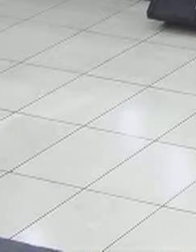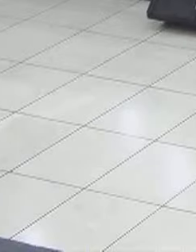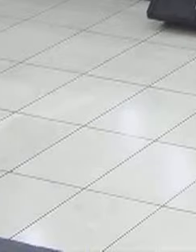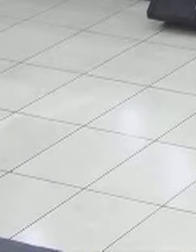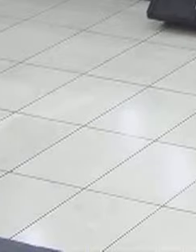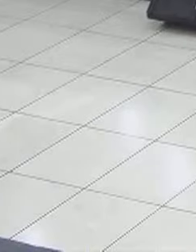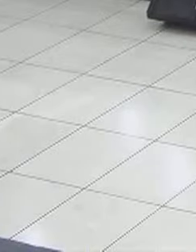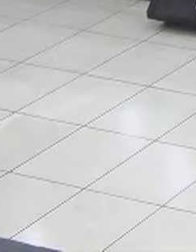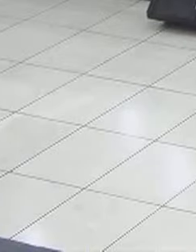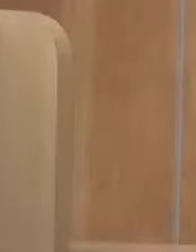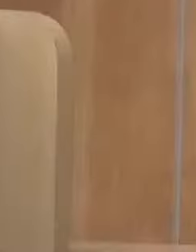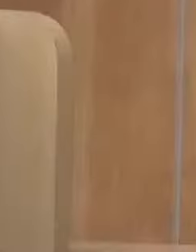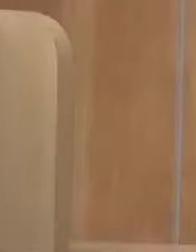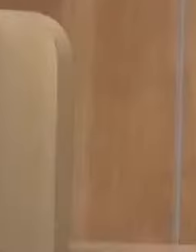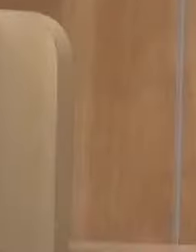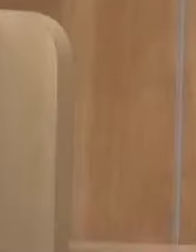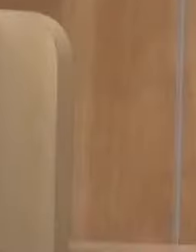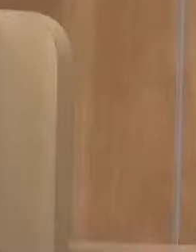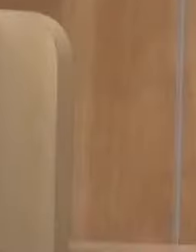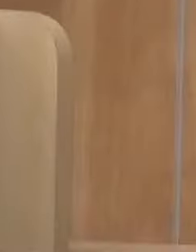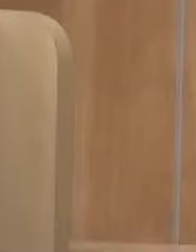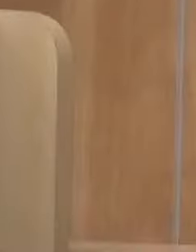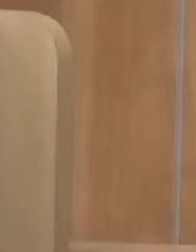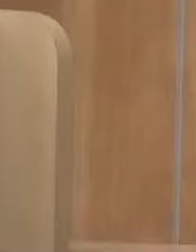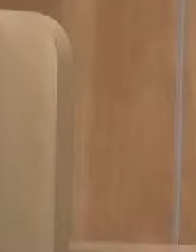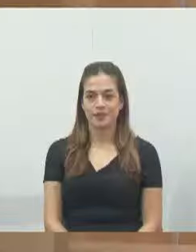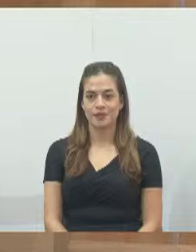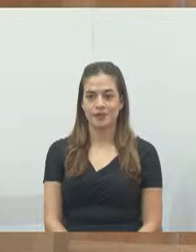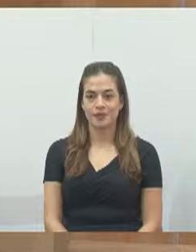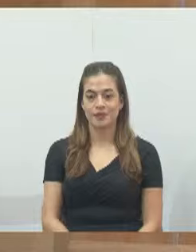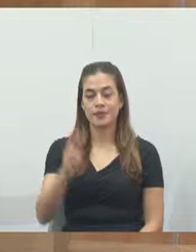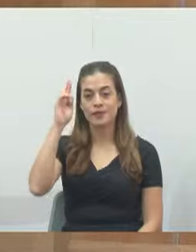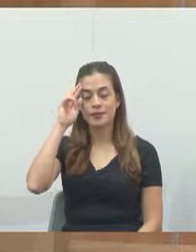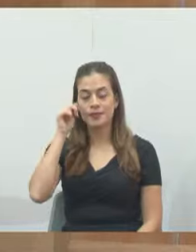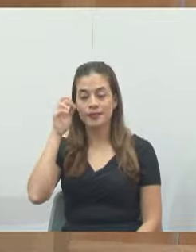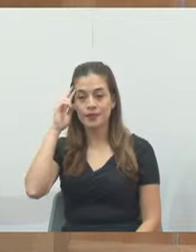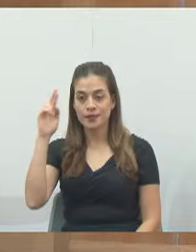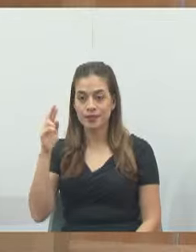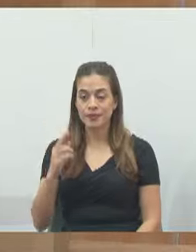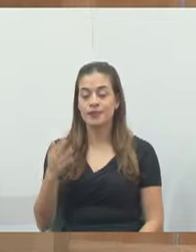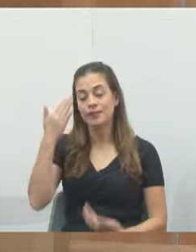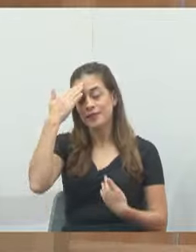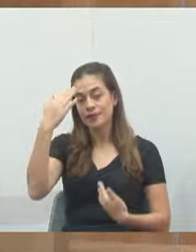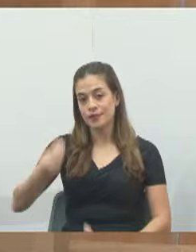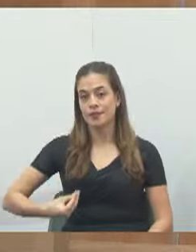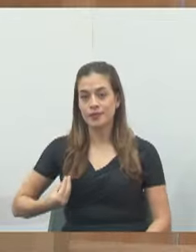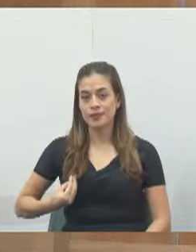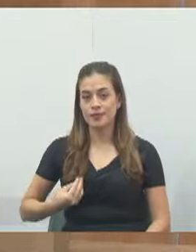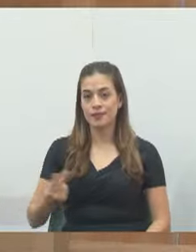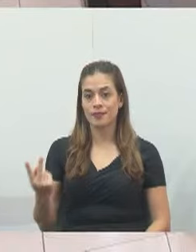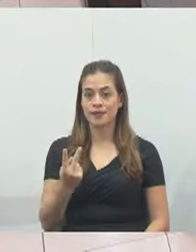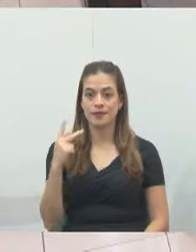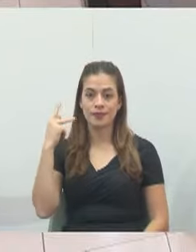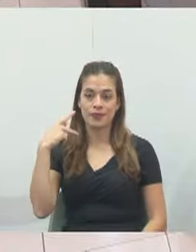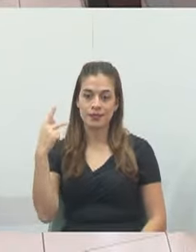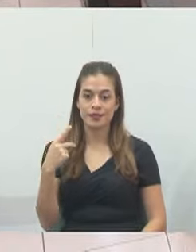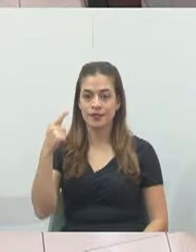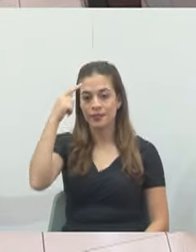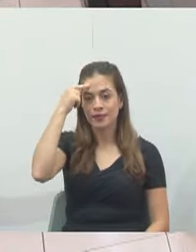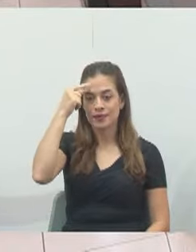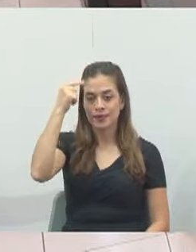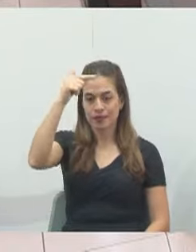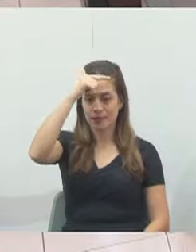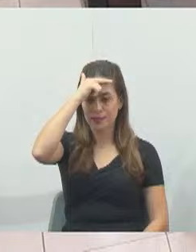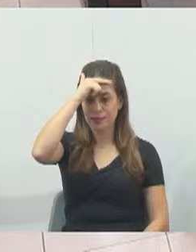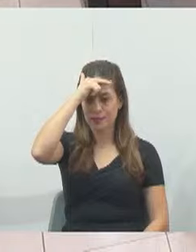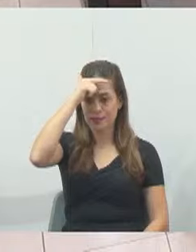Senhoras e senhores, primeiramente aqui agradecemos a presença dos nossos dois vereadores que nos acompanham nessa solenidade, vereador Luiz Flávio e vereador Edgar